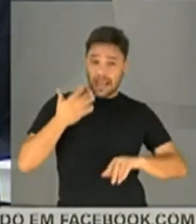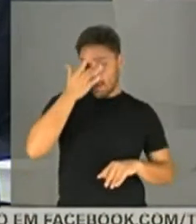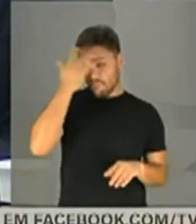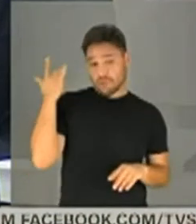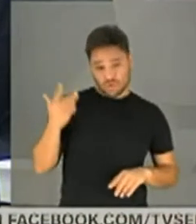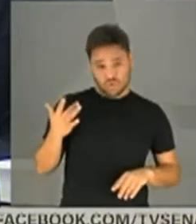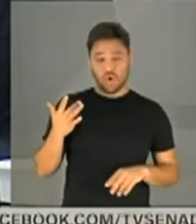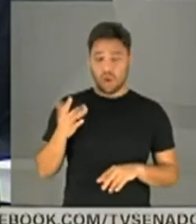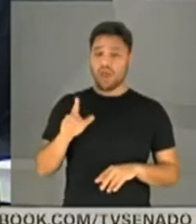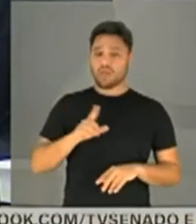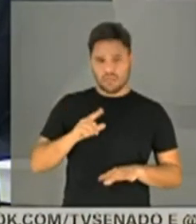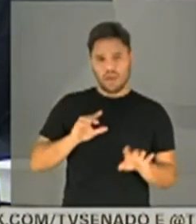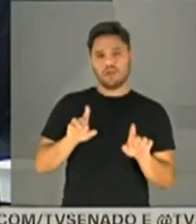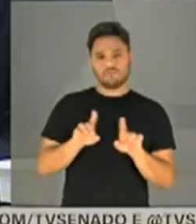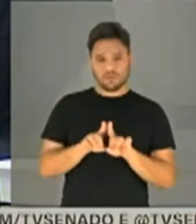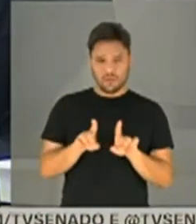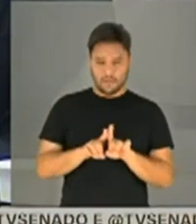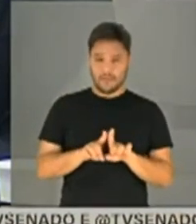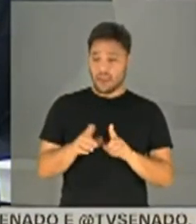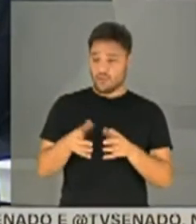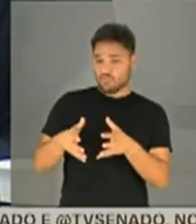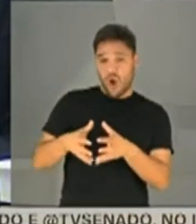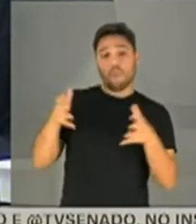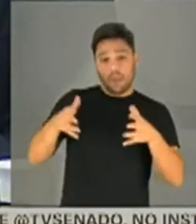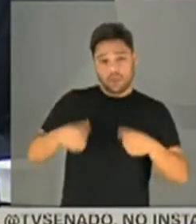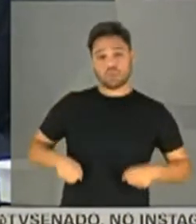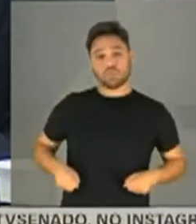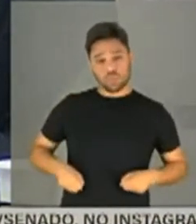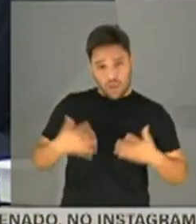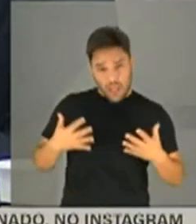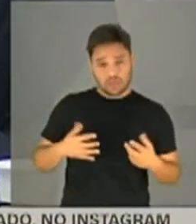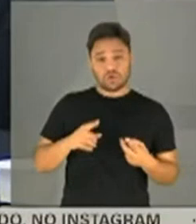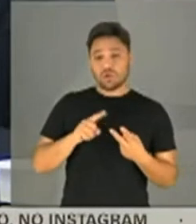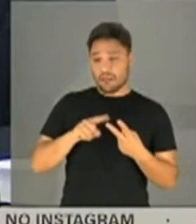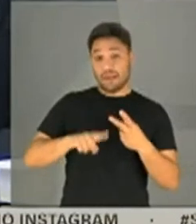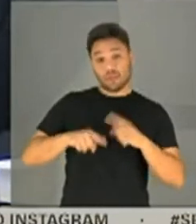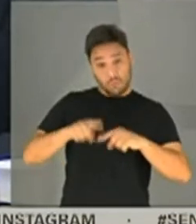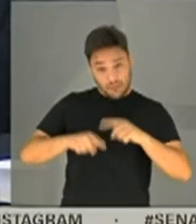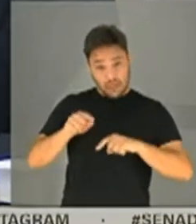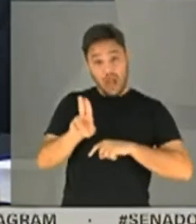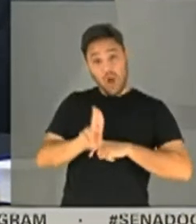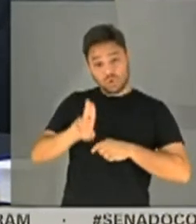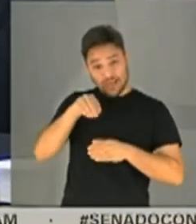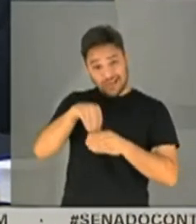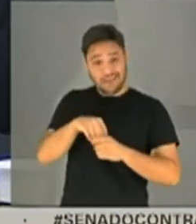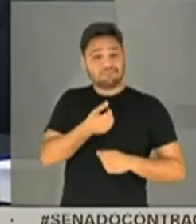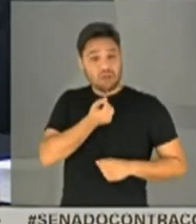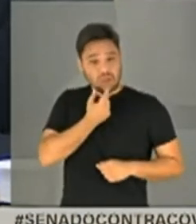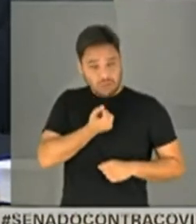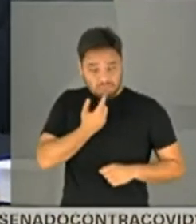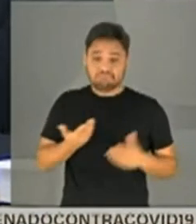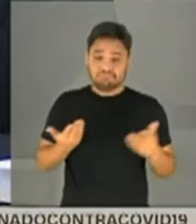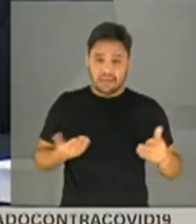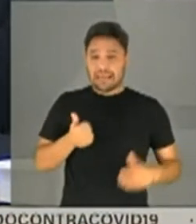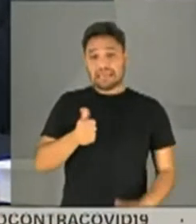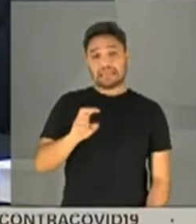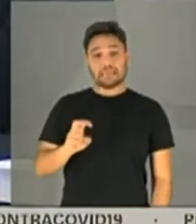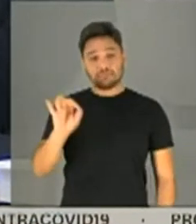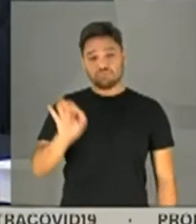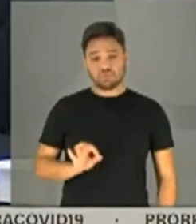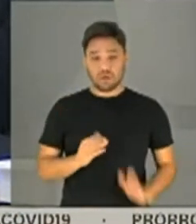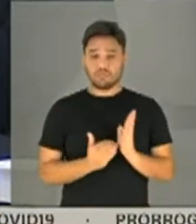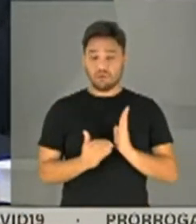pessoas. Então, houve também um aumento do custo, também da matéria-prima, Houve um aumento de custo da matéria-prima em torno de